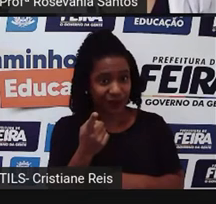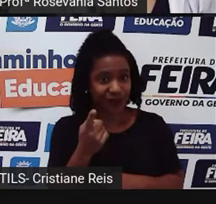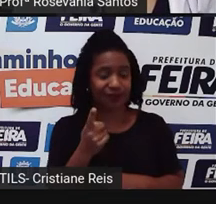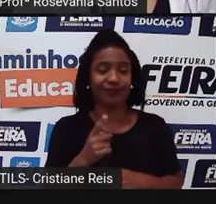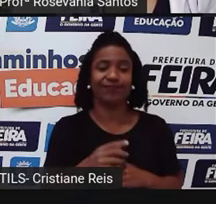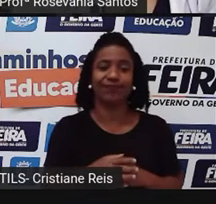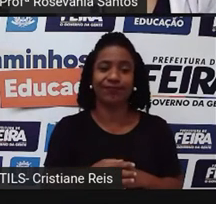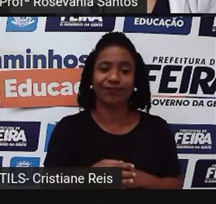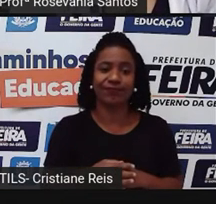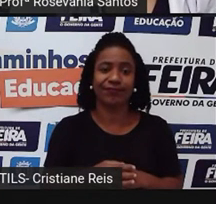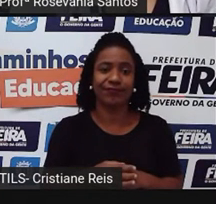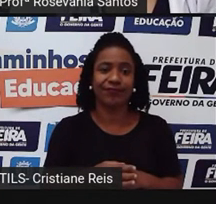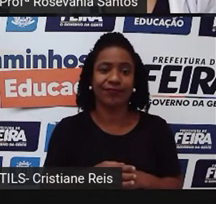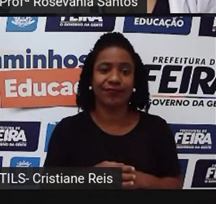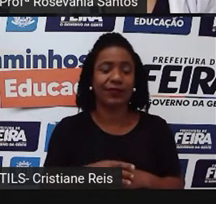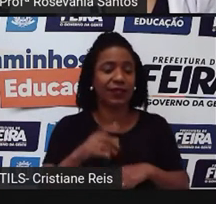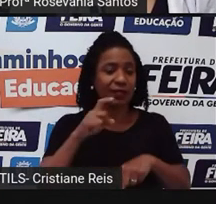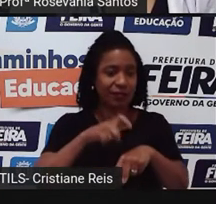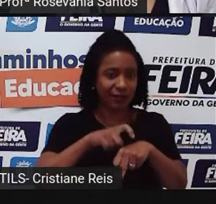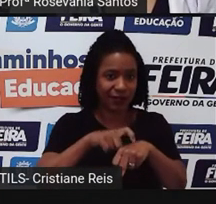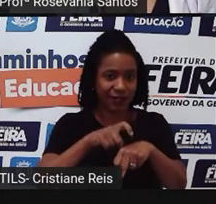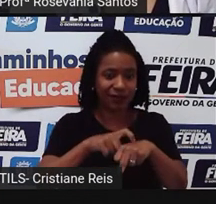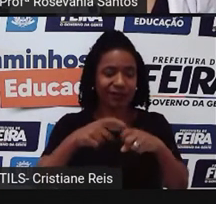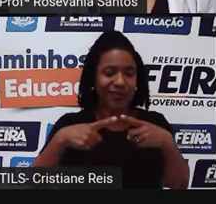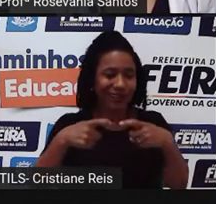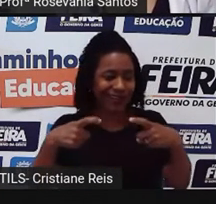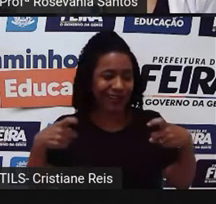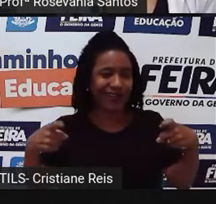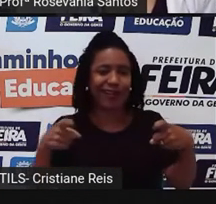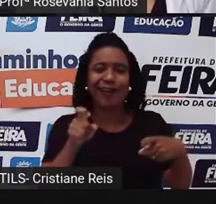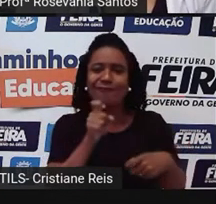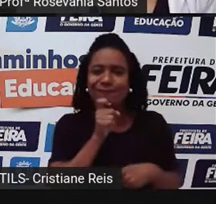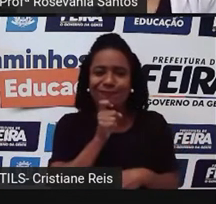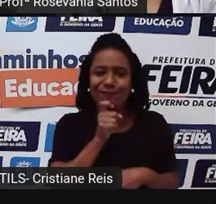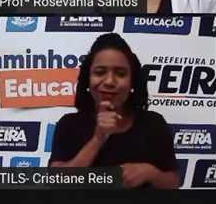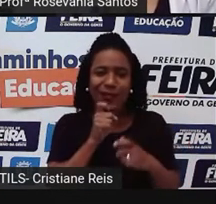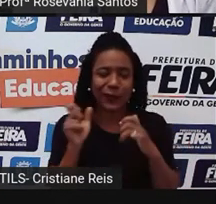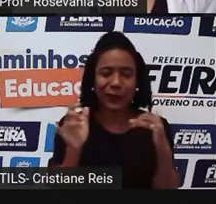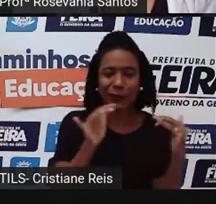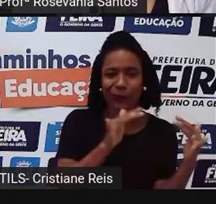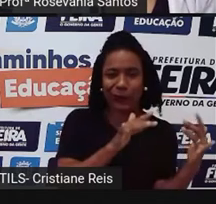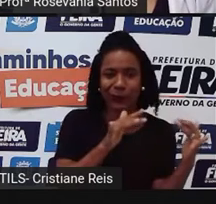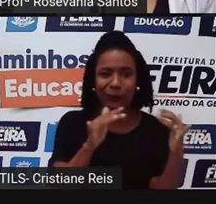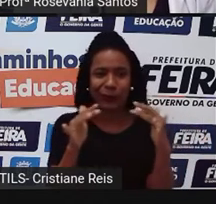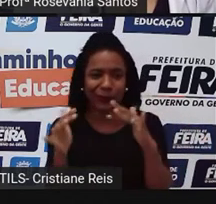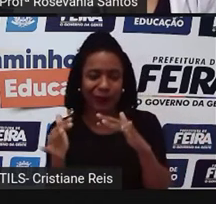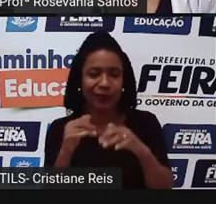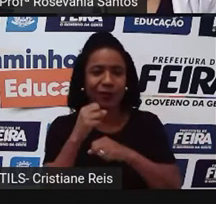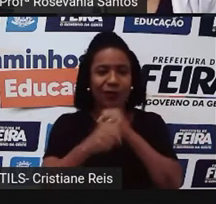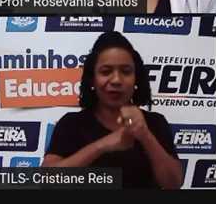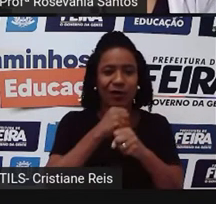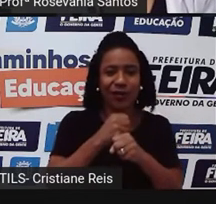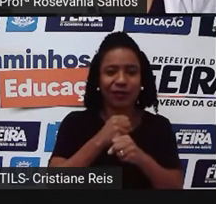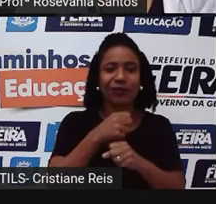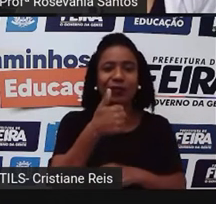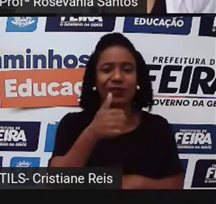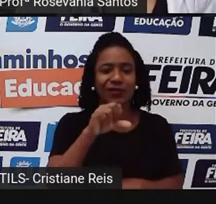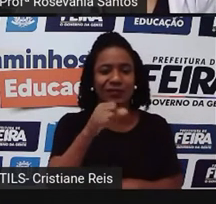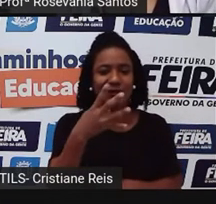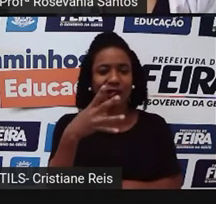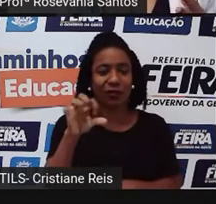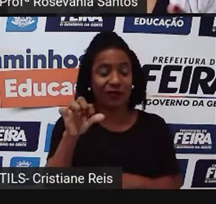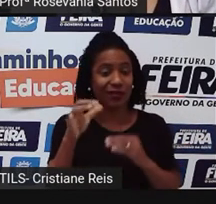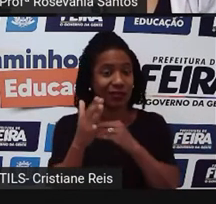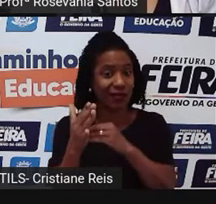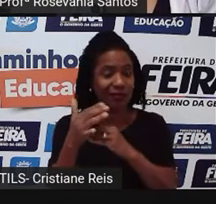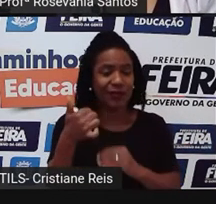que esse período de Guerra Fria, né, ele durou esse tempinho aí, de 1949 até